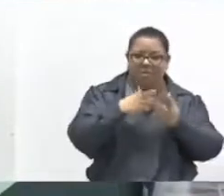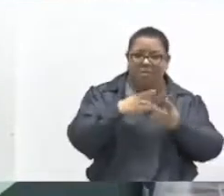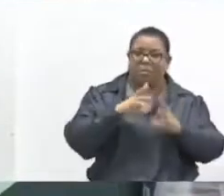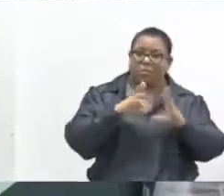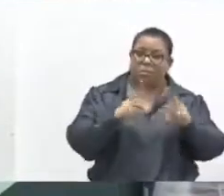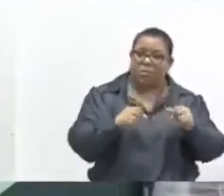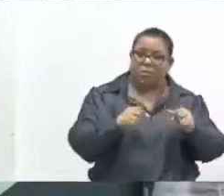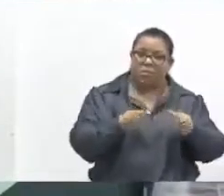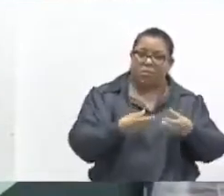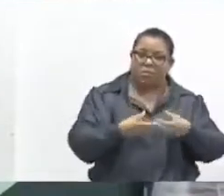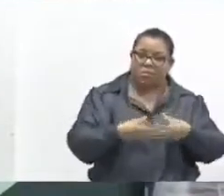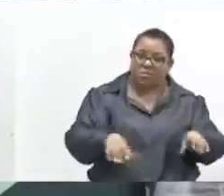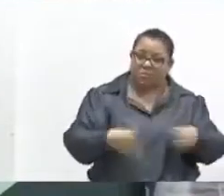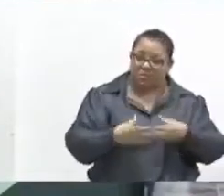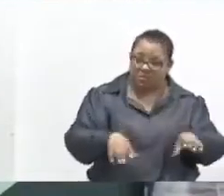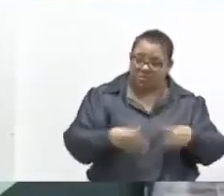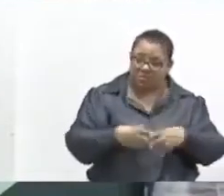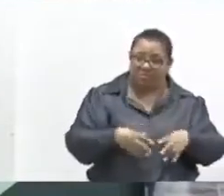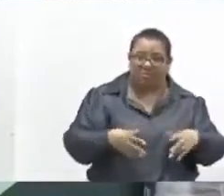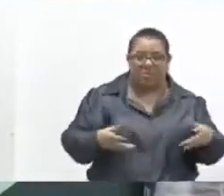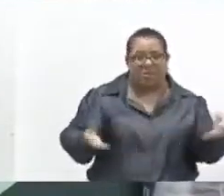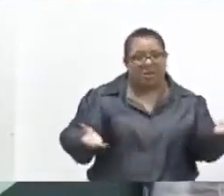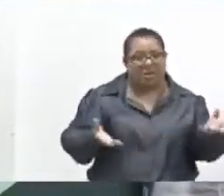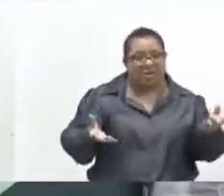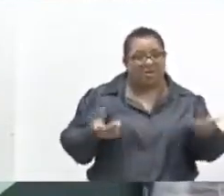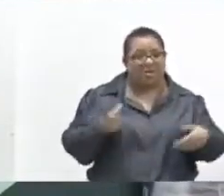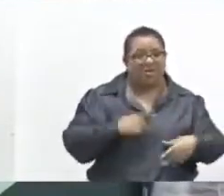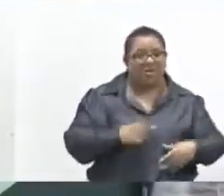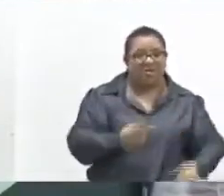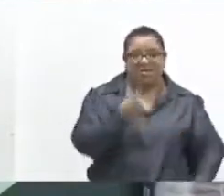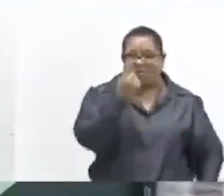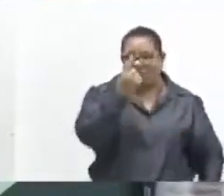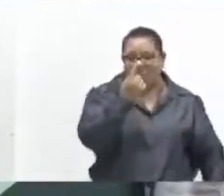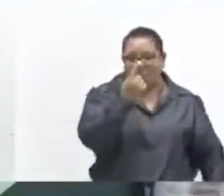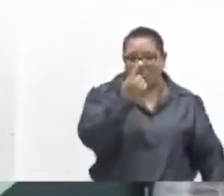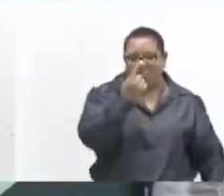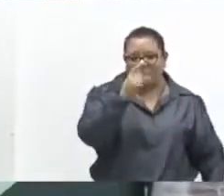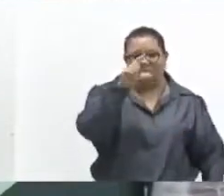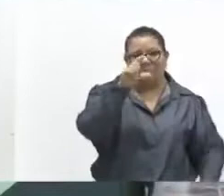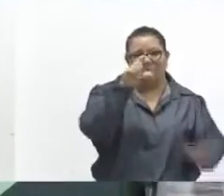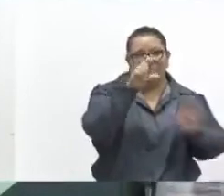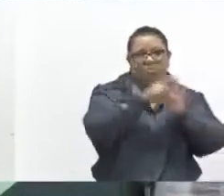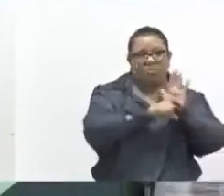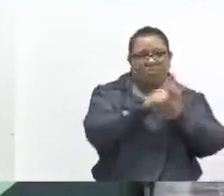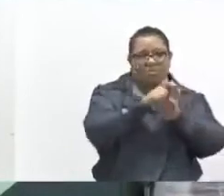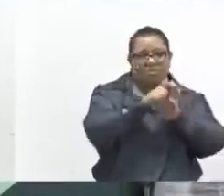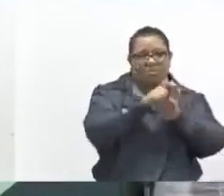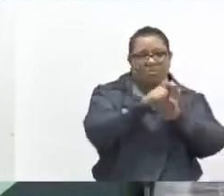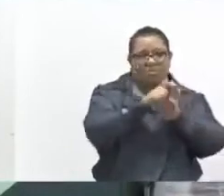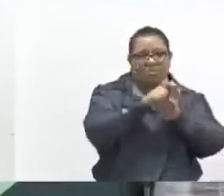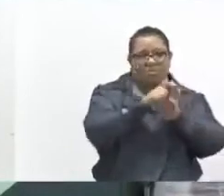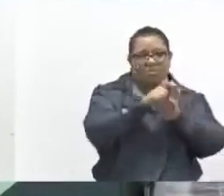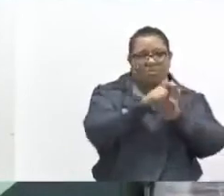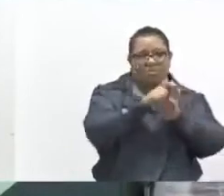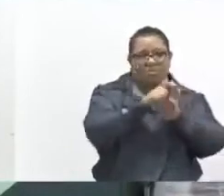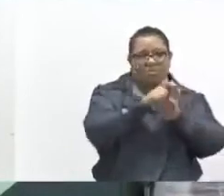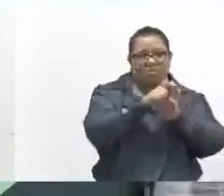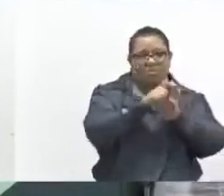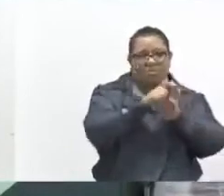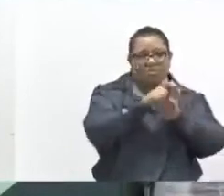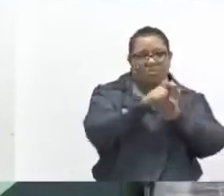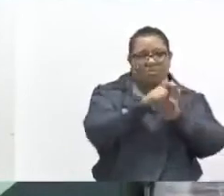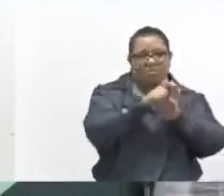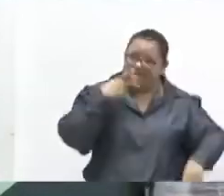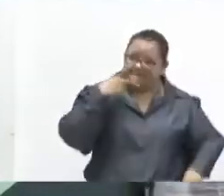socioeconomicamente vulneráveis. E aí tem um parágrafo que ele é específico, que aí eu quero fazer um parênteses muito grande, que a gente